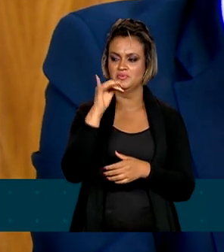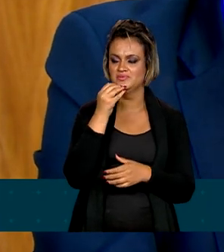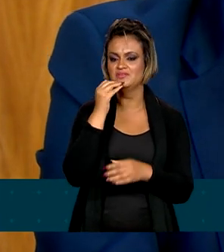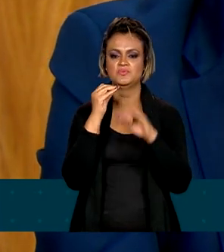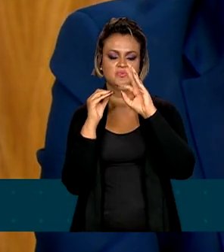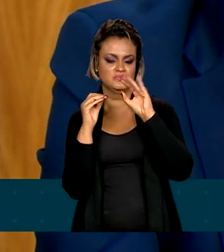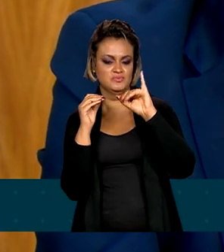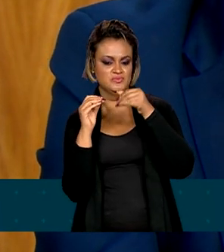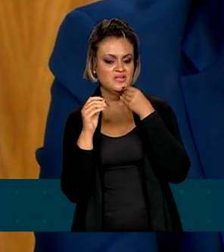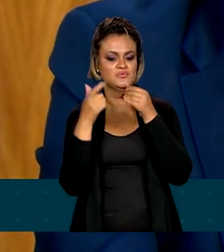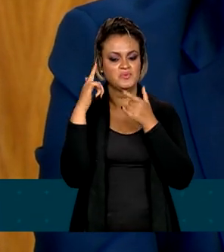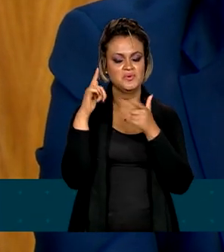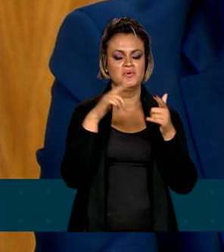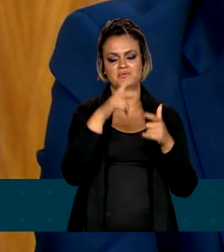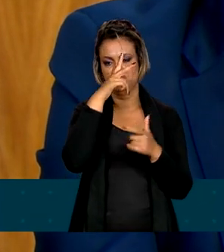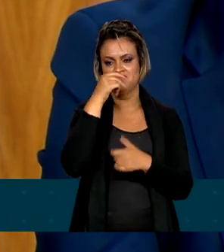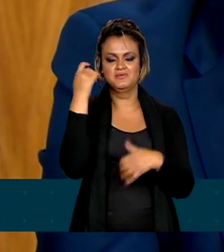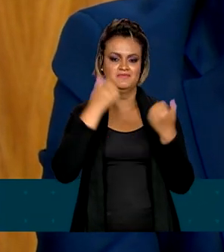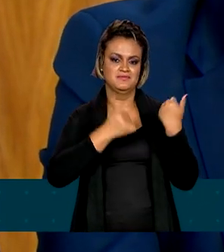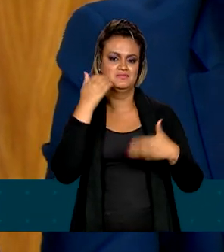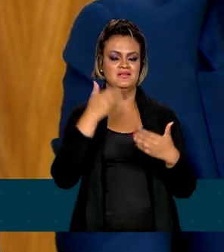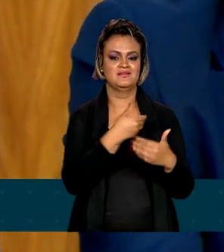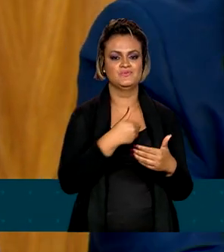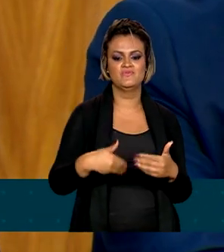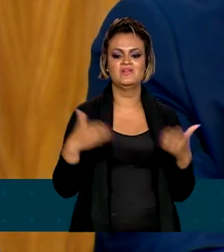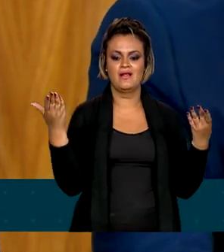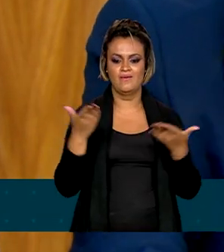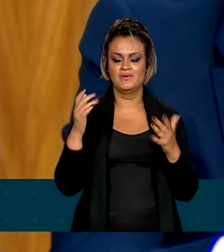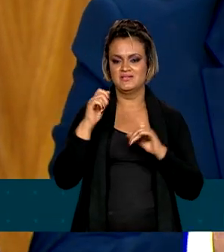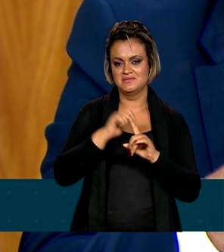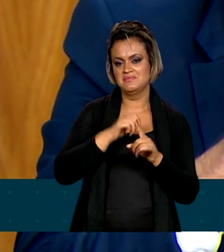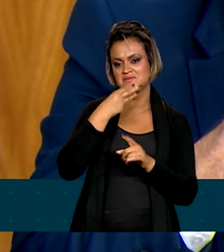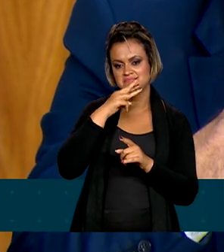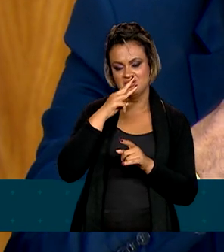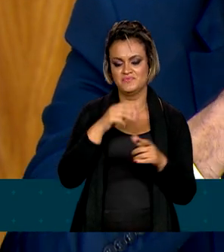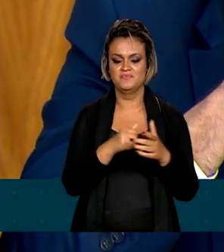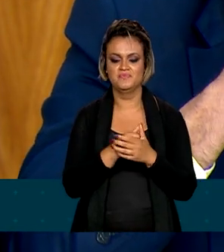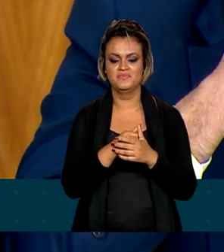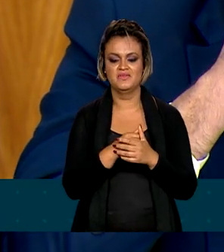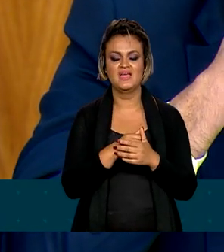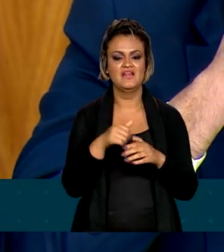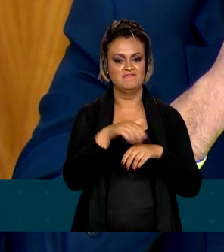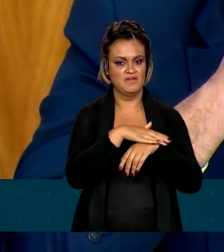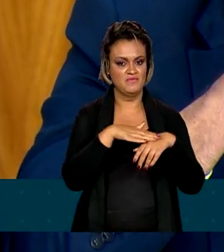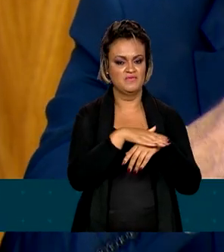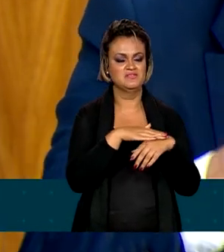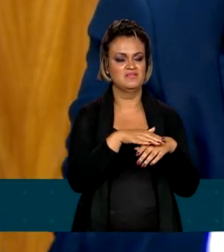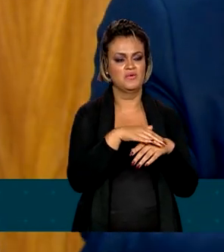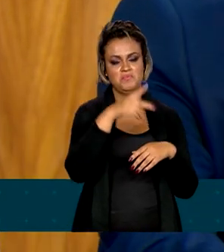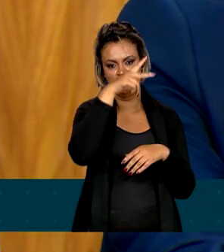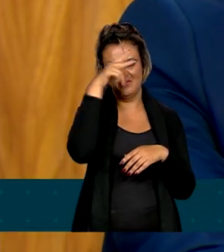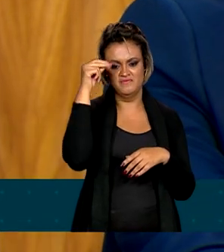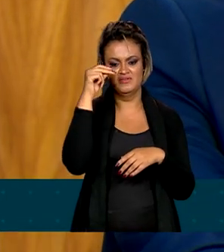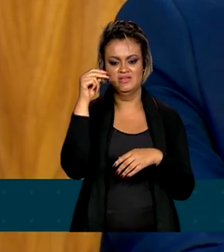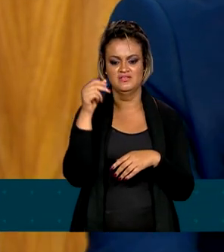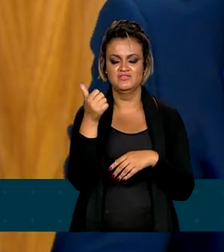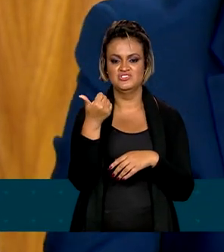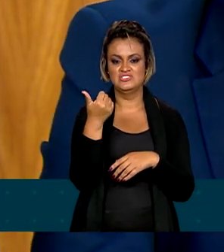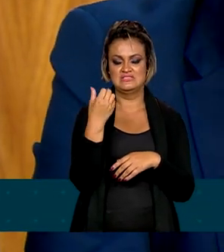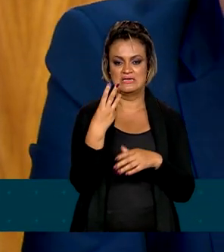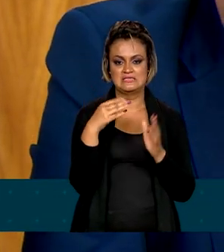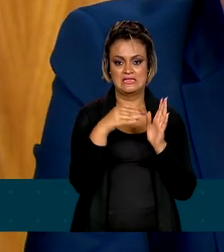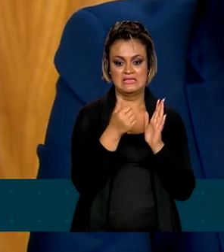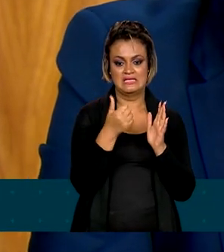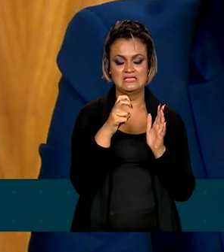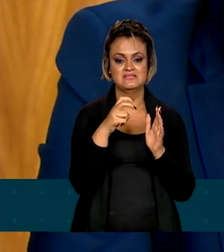para os prefeitos falarem nesse governo. Nesse mês de março, o presidente se encontra com a Frente Nacional de Prefeitos de 13 a 15 de